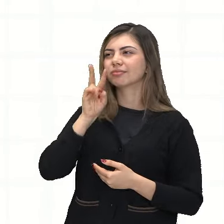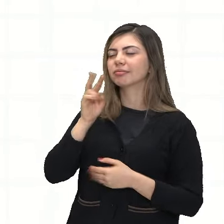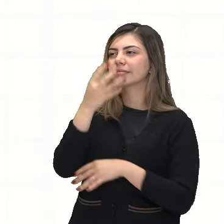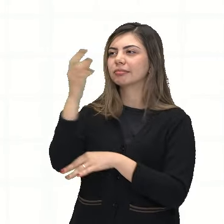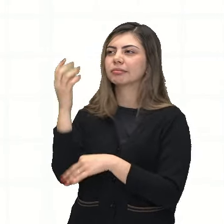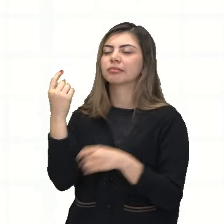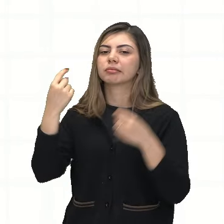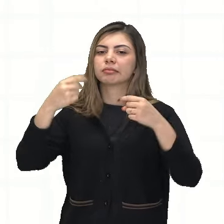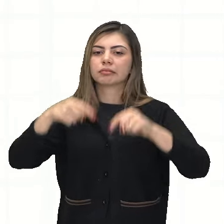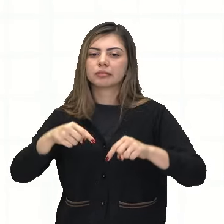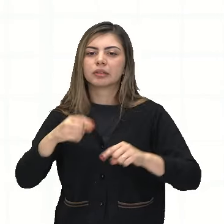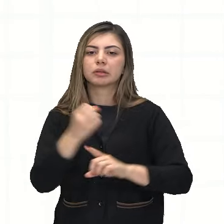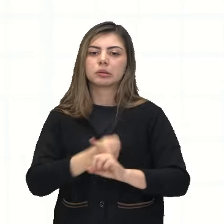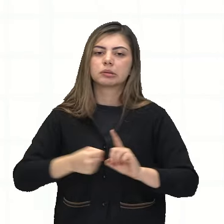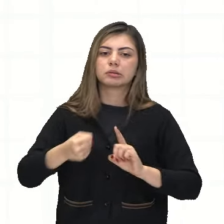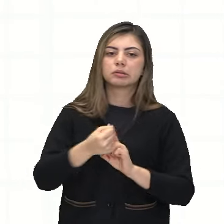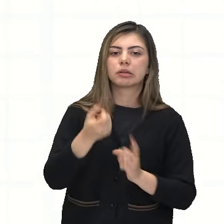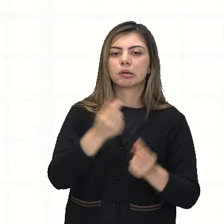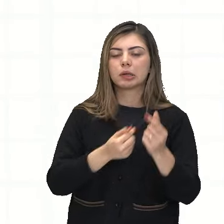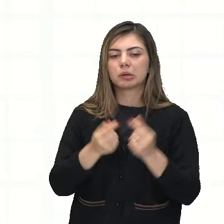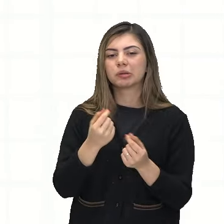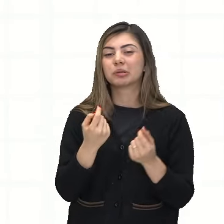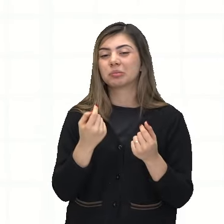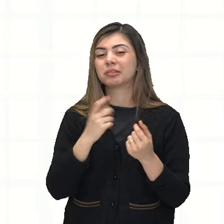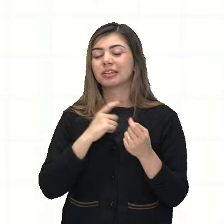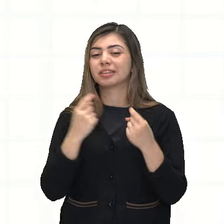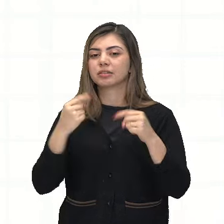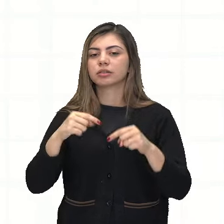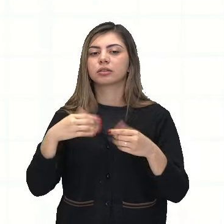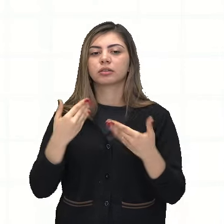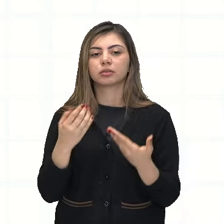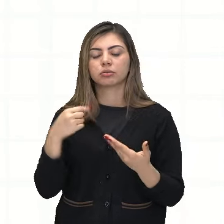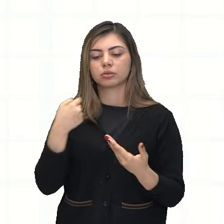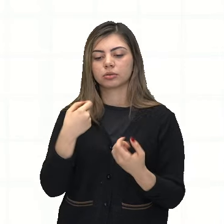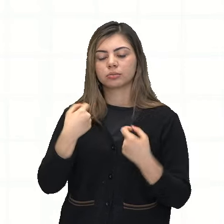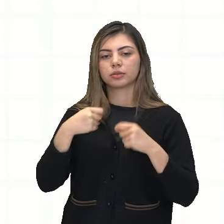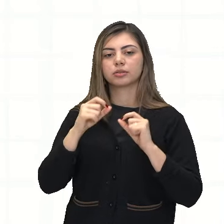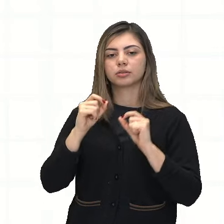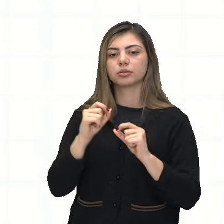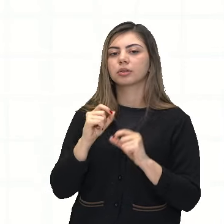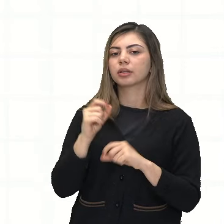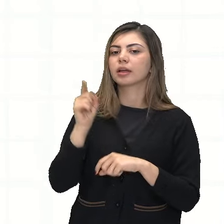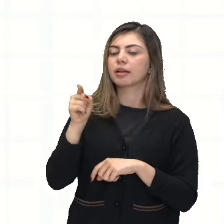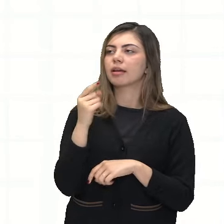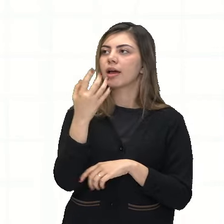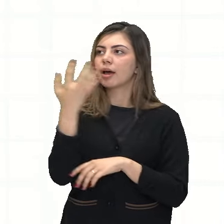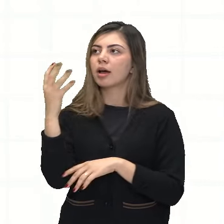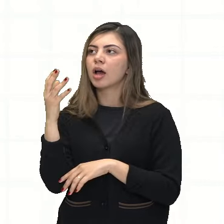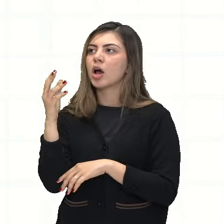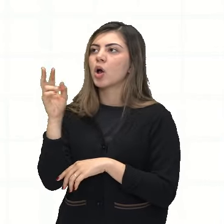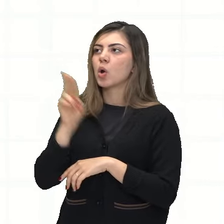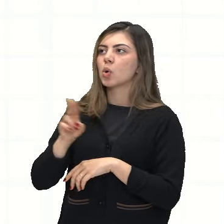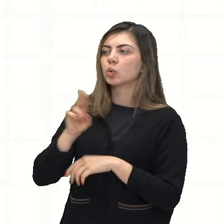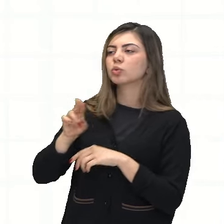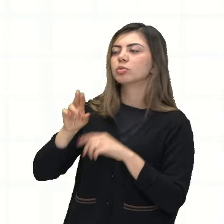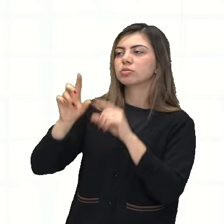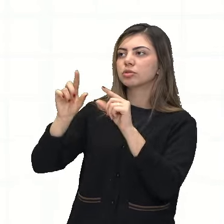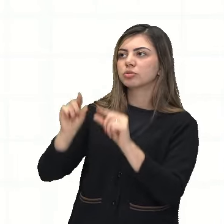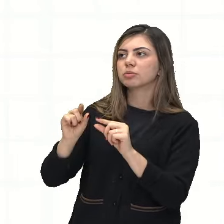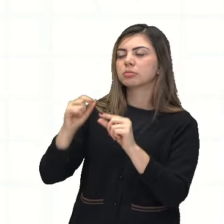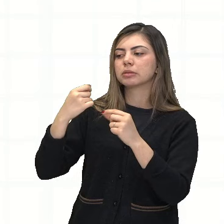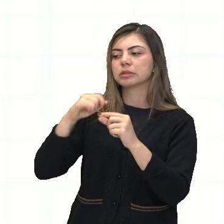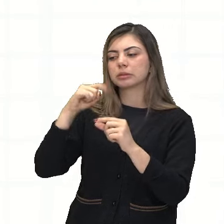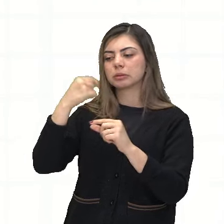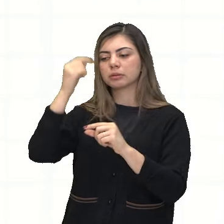econômicos que estamos é urgente repensarmos nossos hábitos de consumo nossos modelos de desenvolvimento já me posicionei